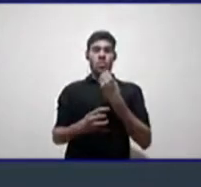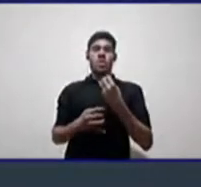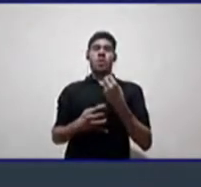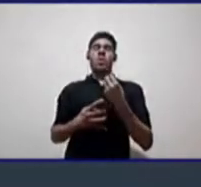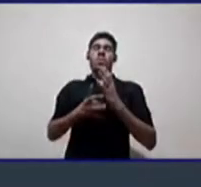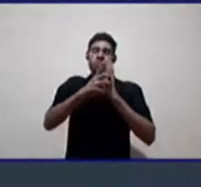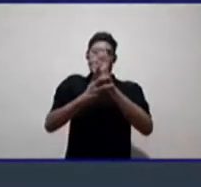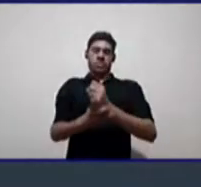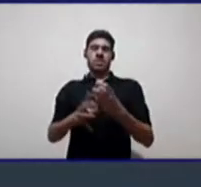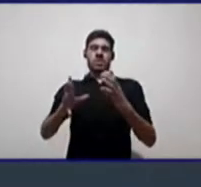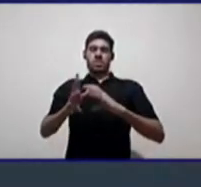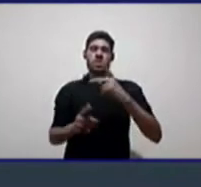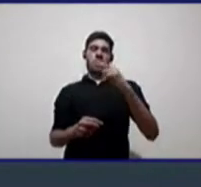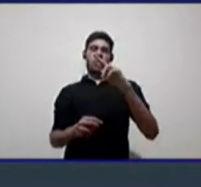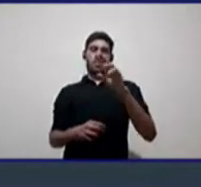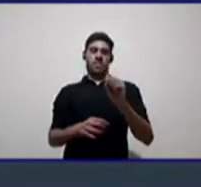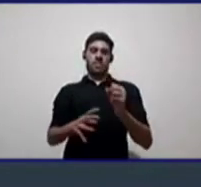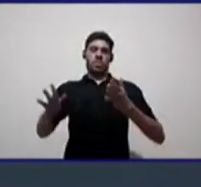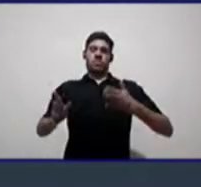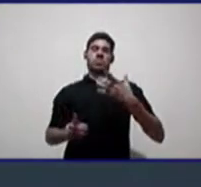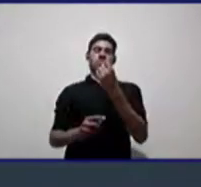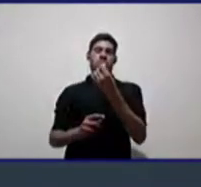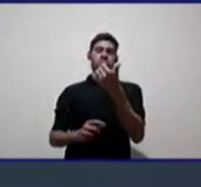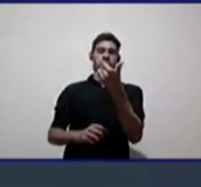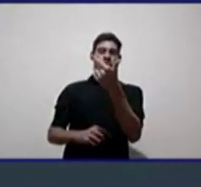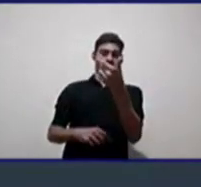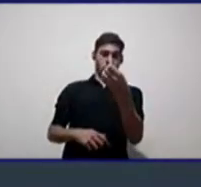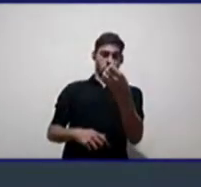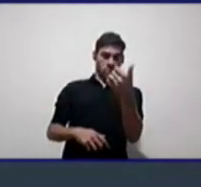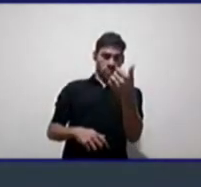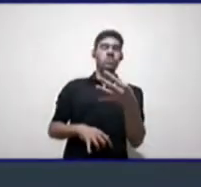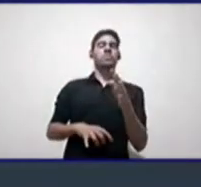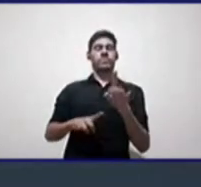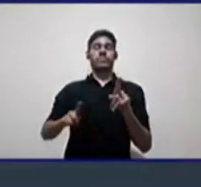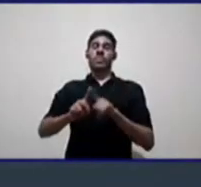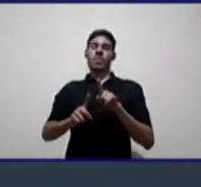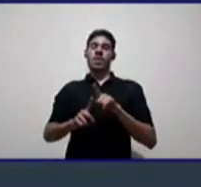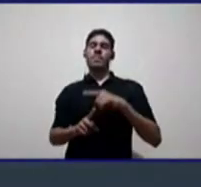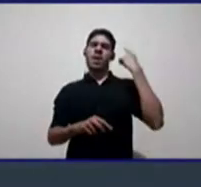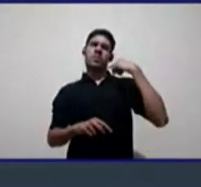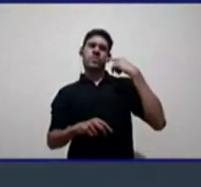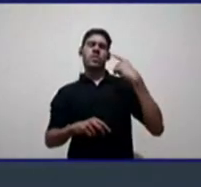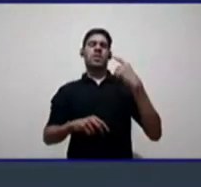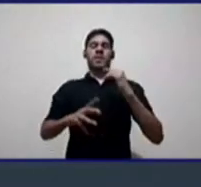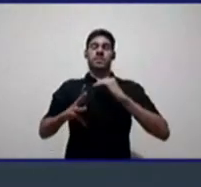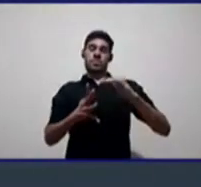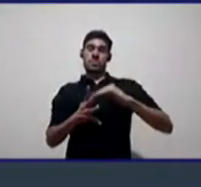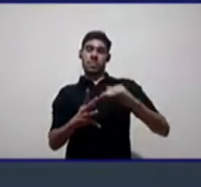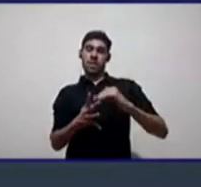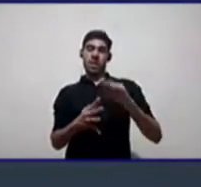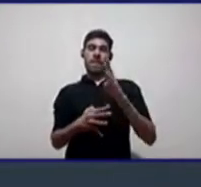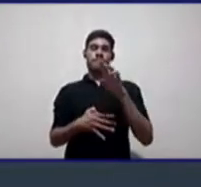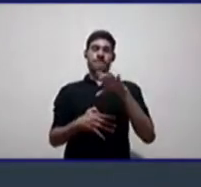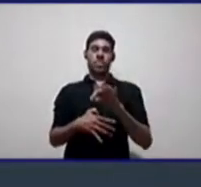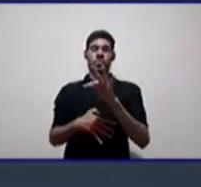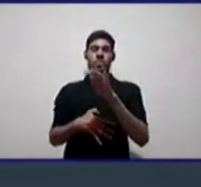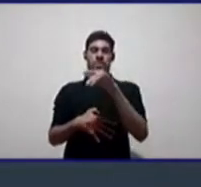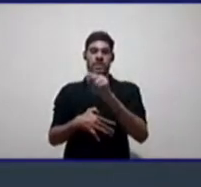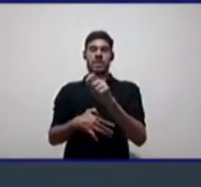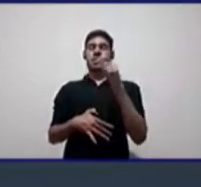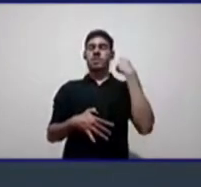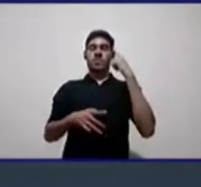do PROS referente ao exercício de 2014, além de advogados do escritório Bruno Pena e advogados